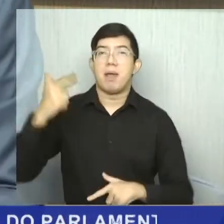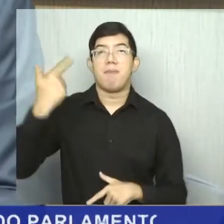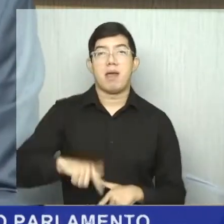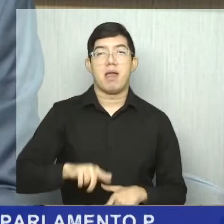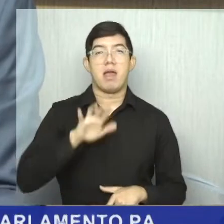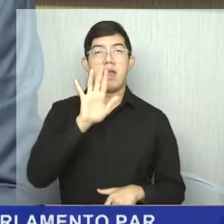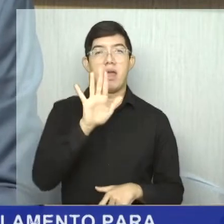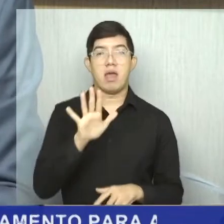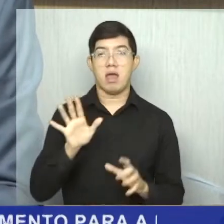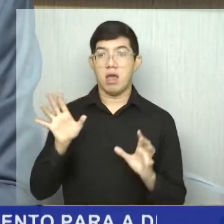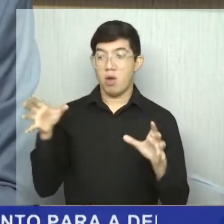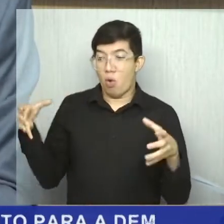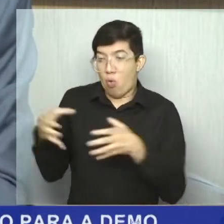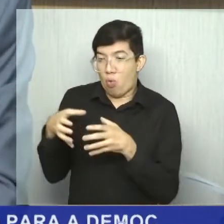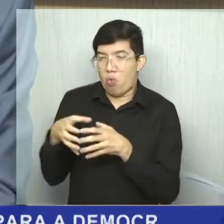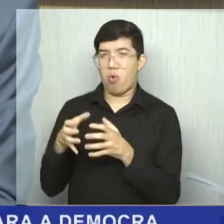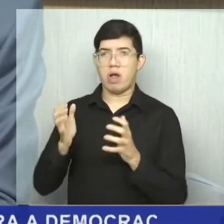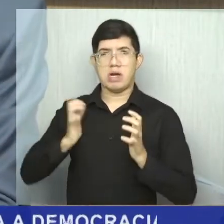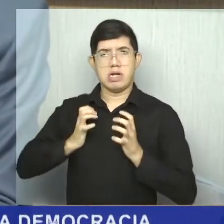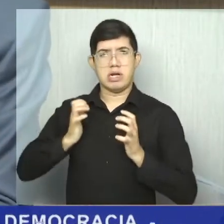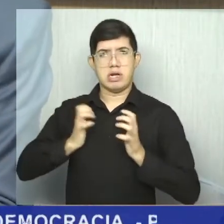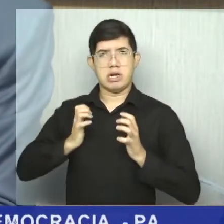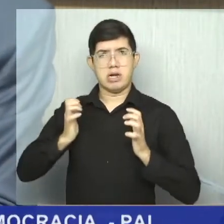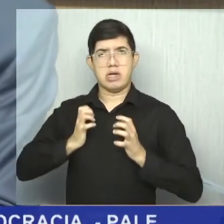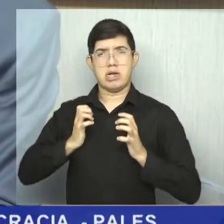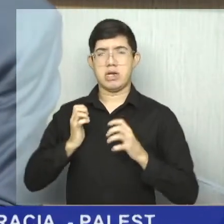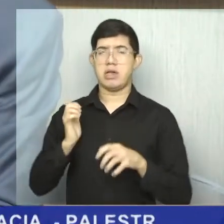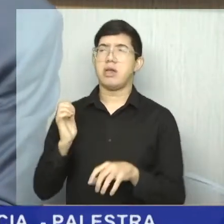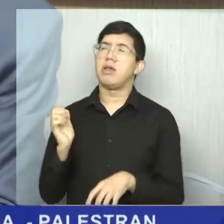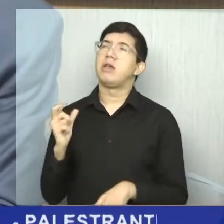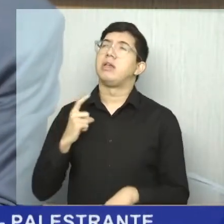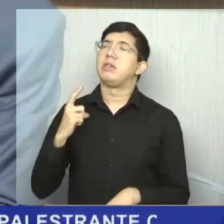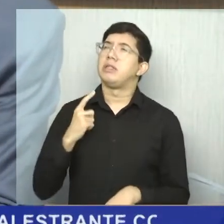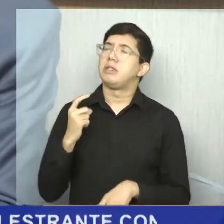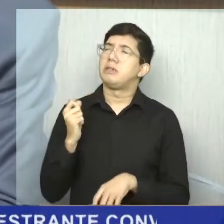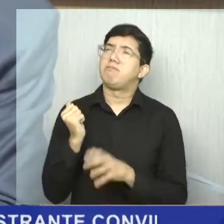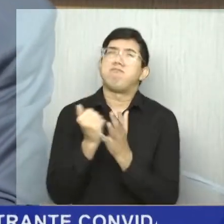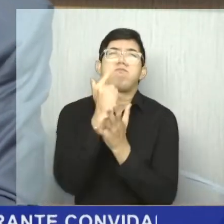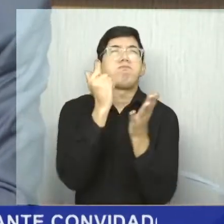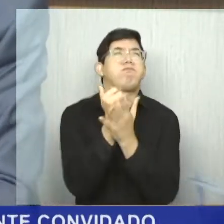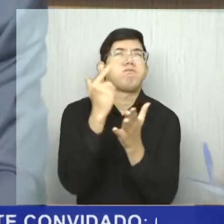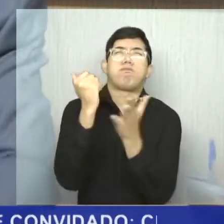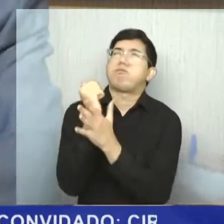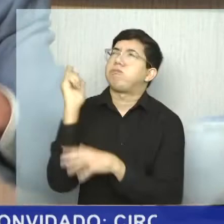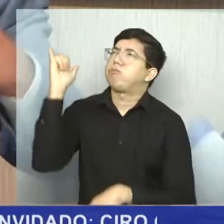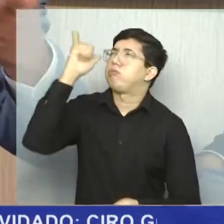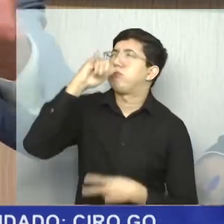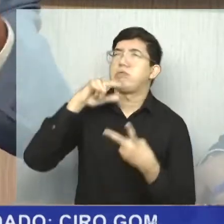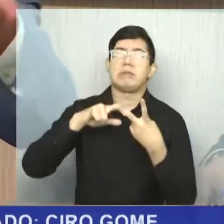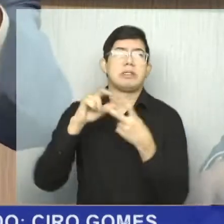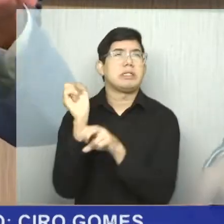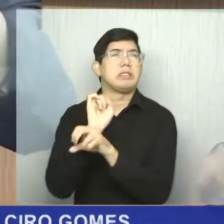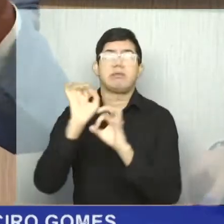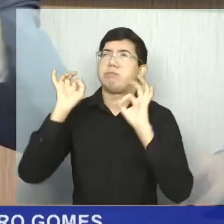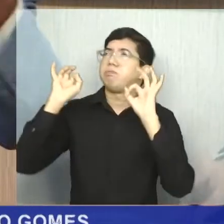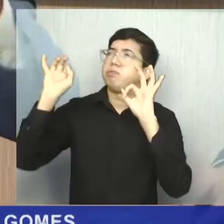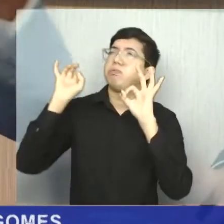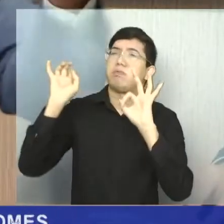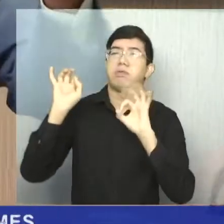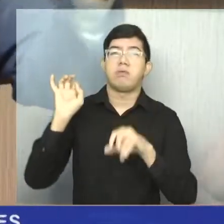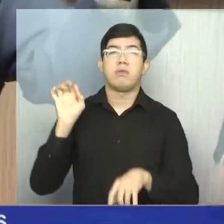que saem do carro, do carrão para o jatinho, para a lancha, para não sei o que e tal, para ocupar um